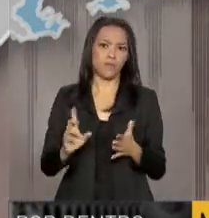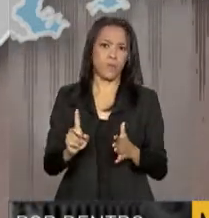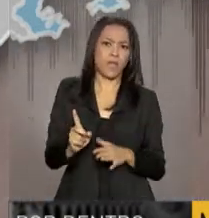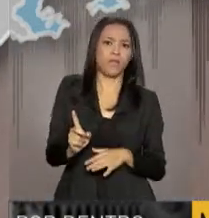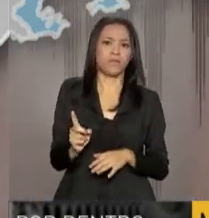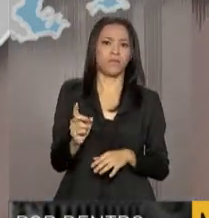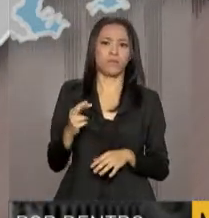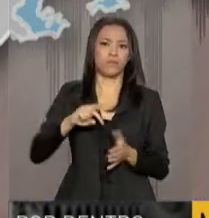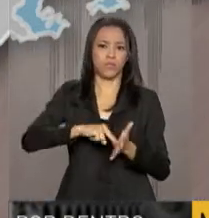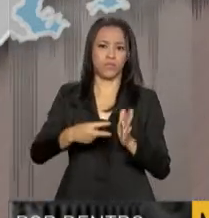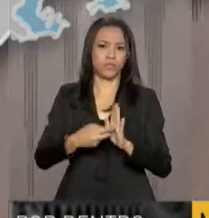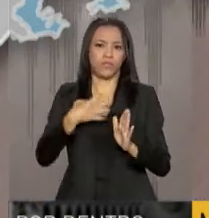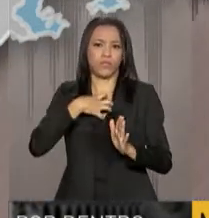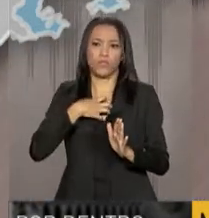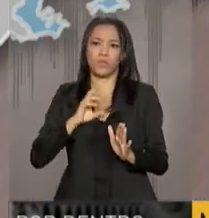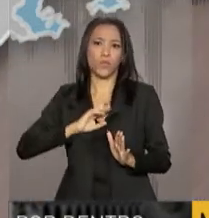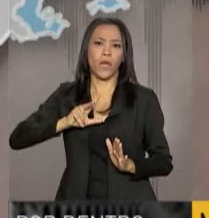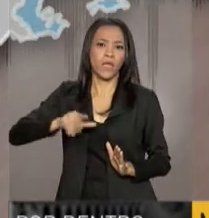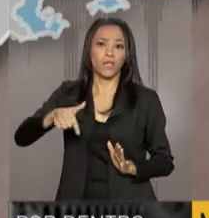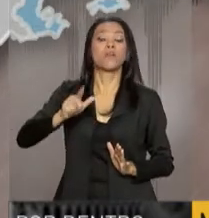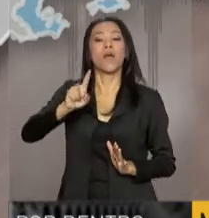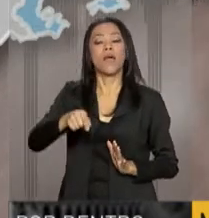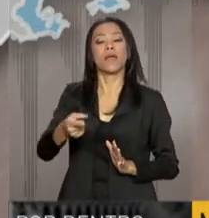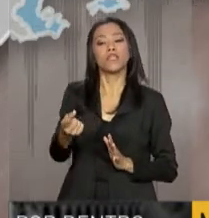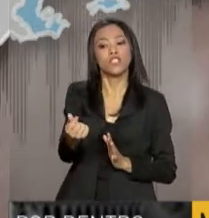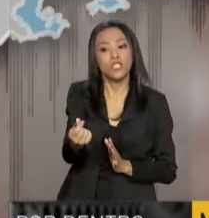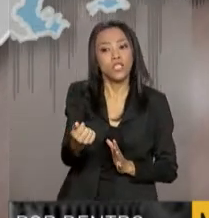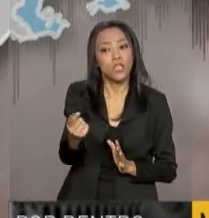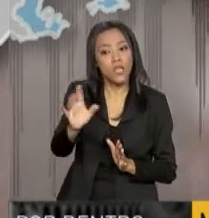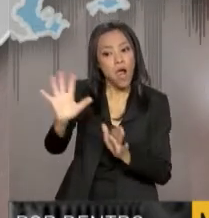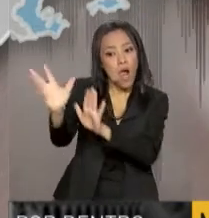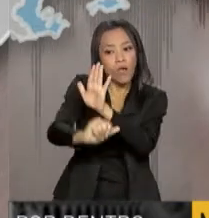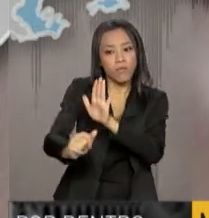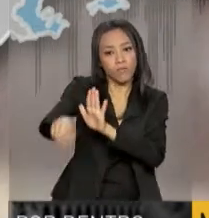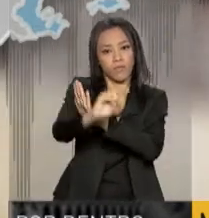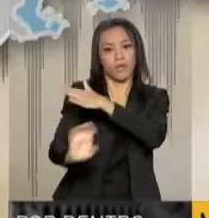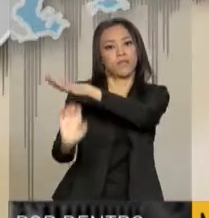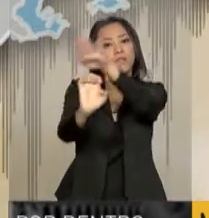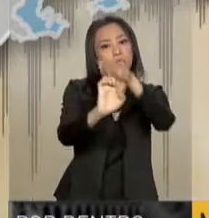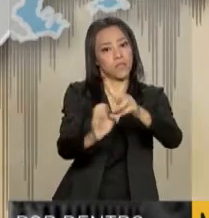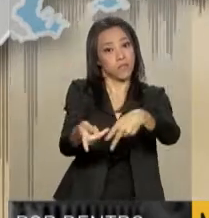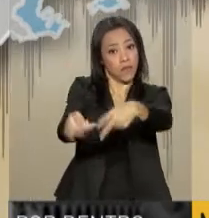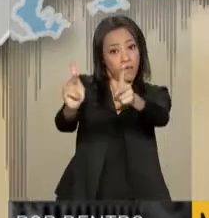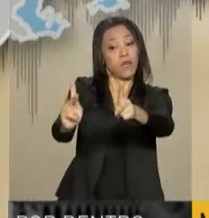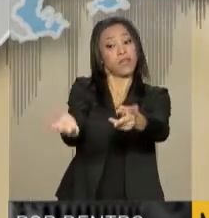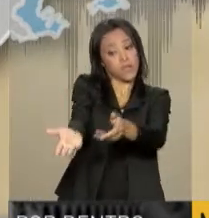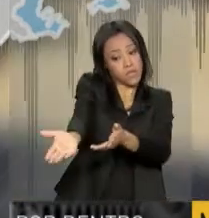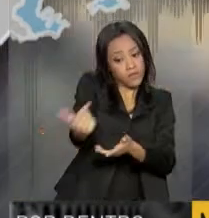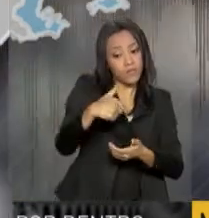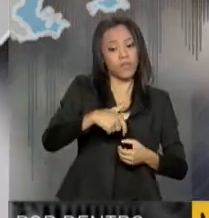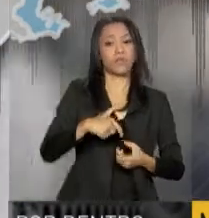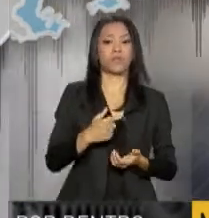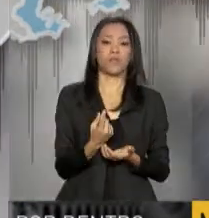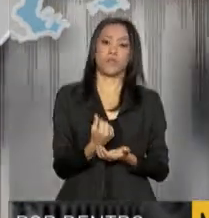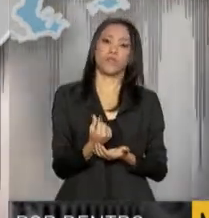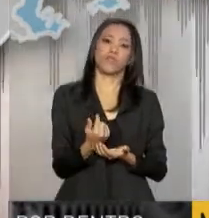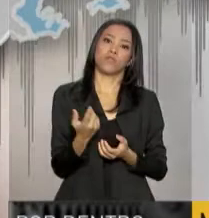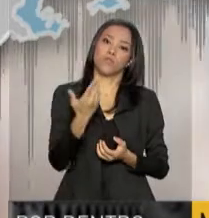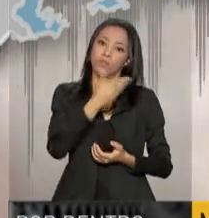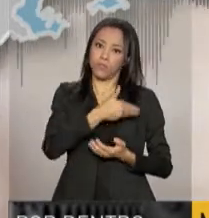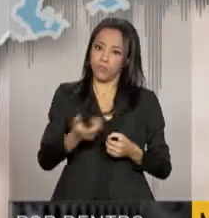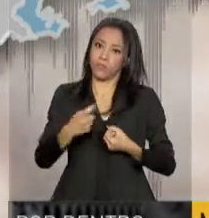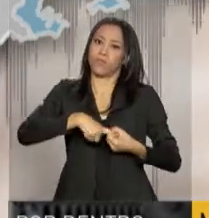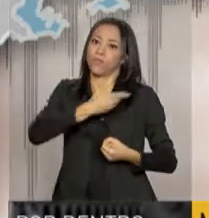tentar recuperar o dinheiro que foi desviado e também preservar empregos então nesse caso a